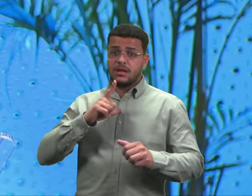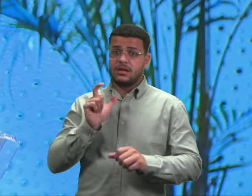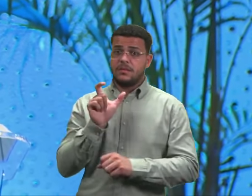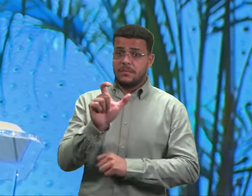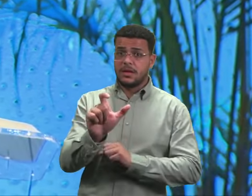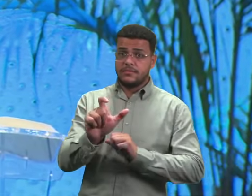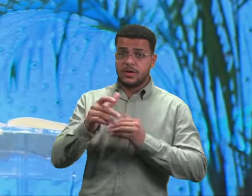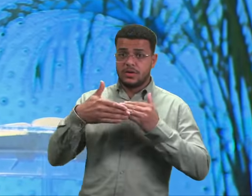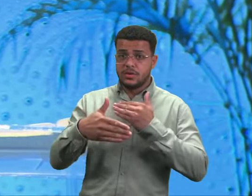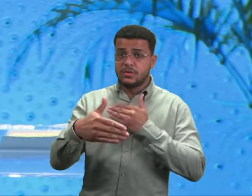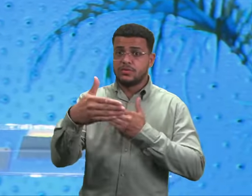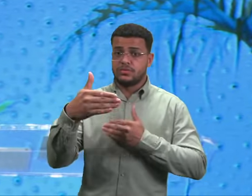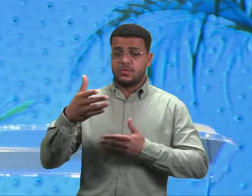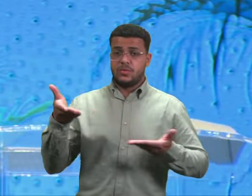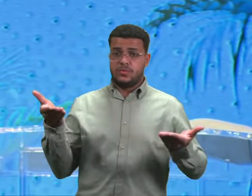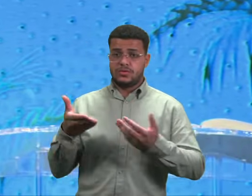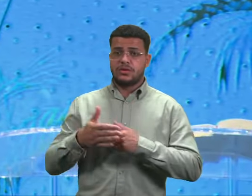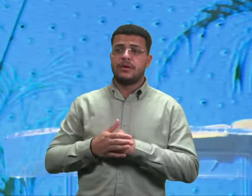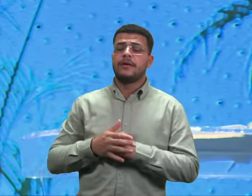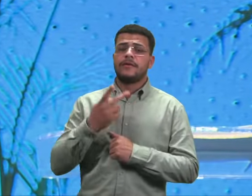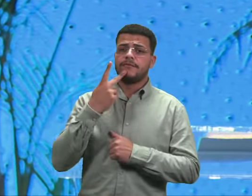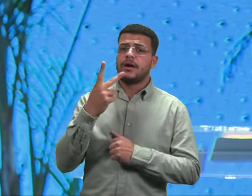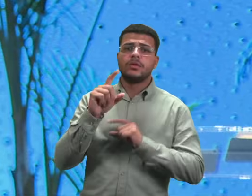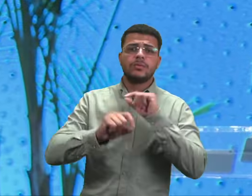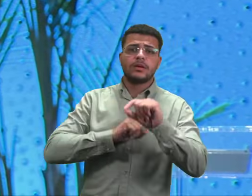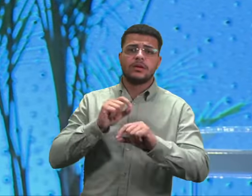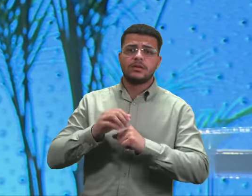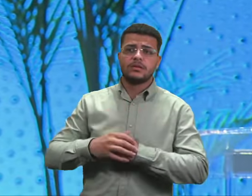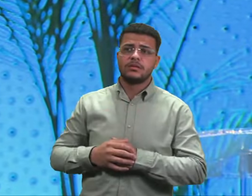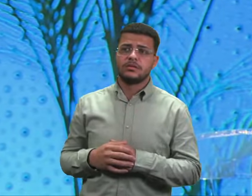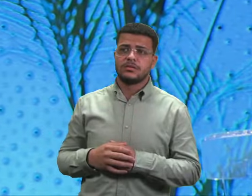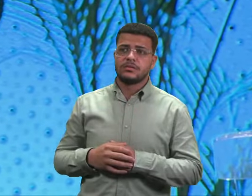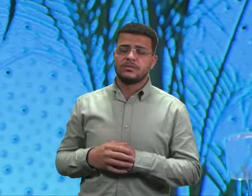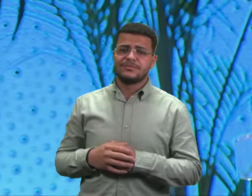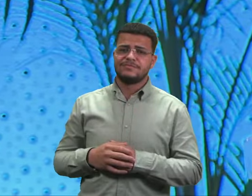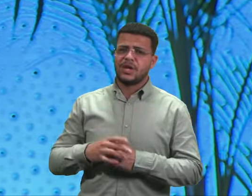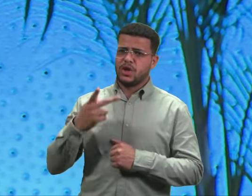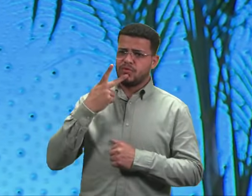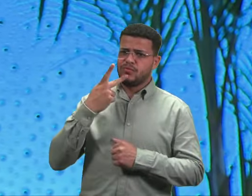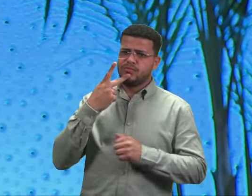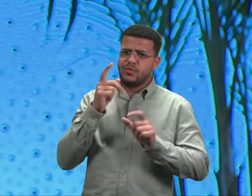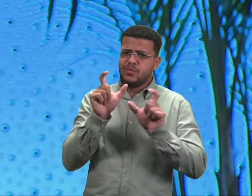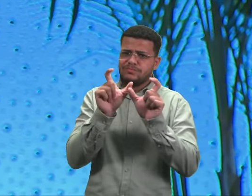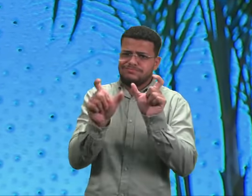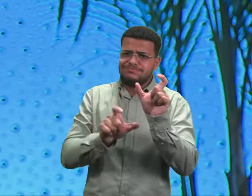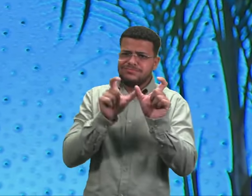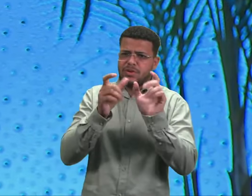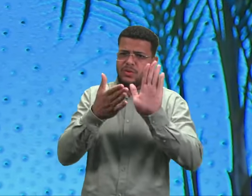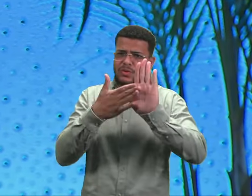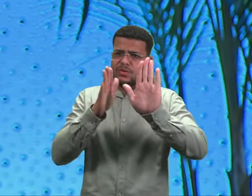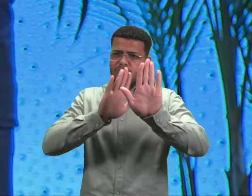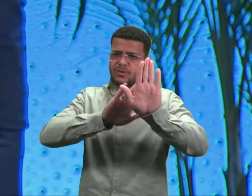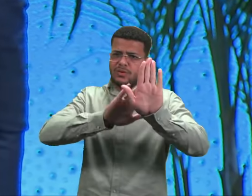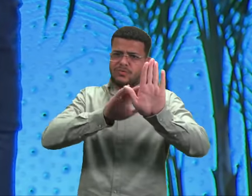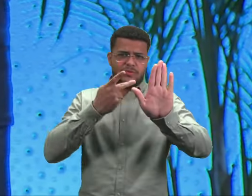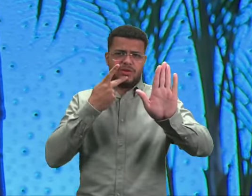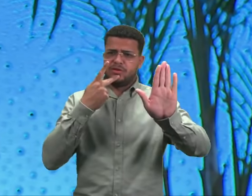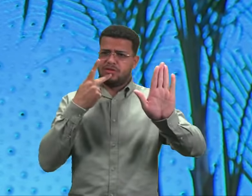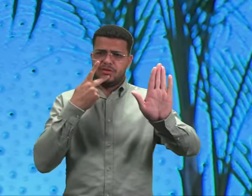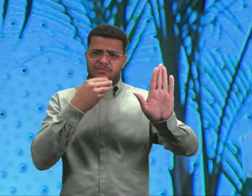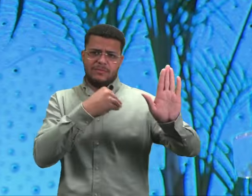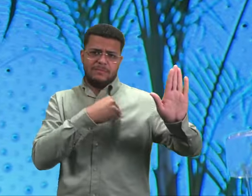em diante. Jesus disse assim: queridos, eu vou parafrasear aqui, e não peco por